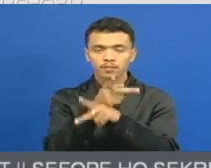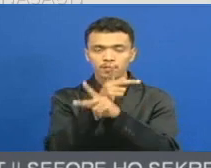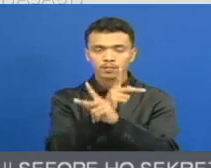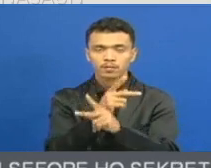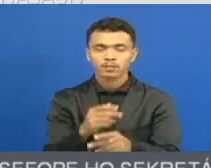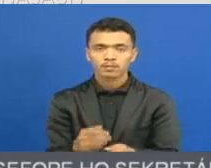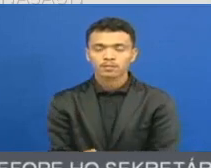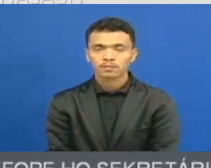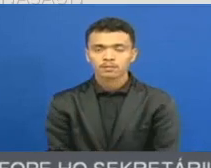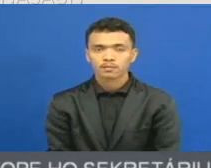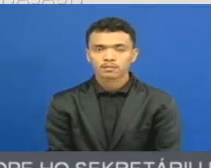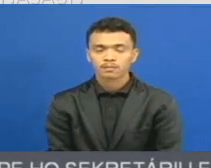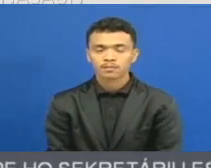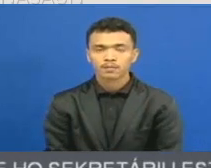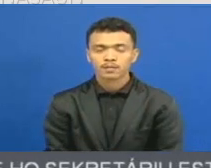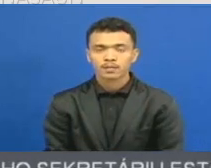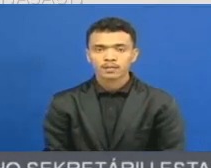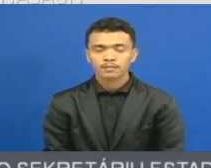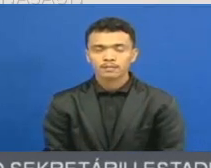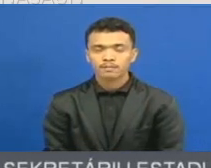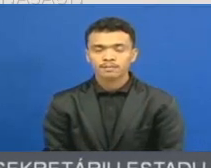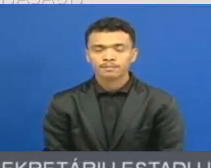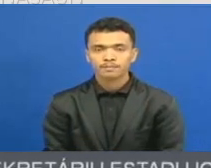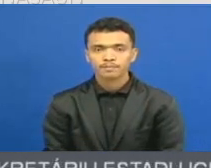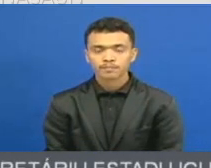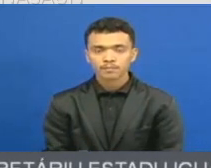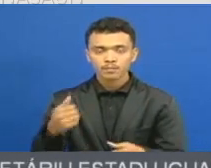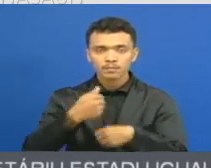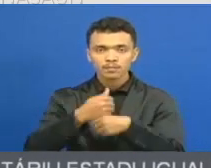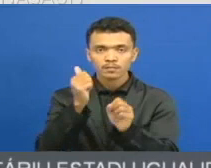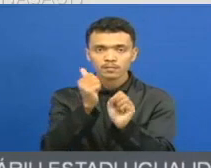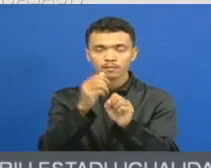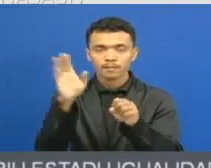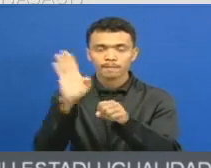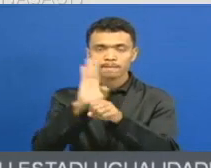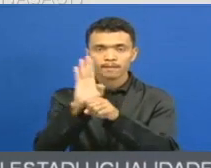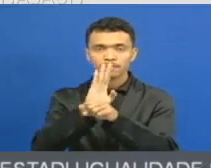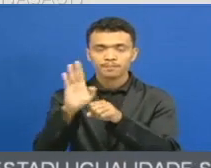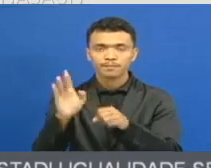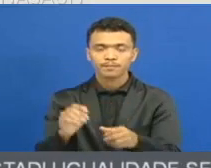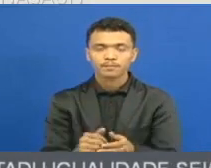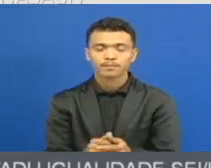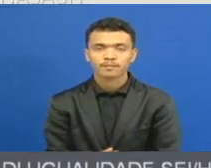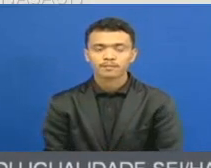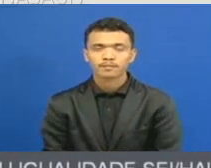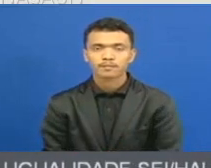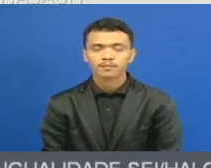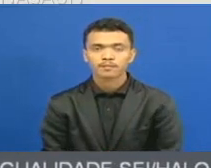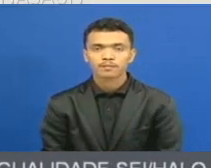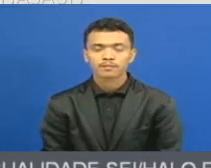kredit ne ba hudi halo sirnya negosiu balu hal negosiu produtivo e